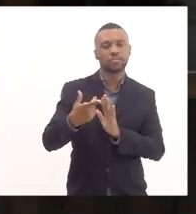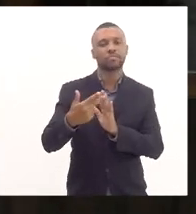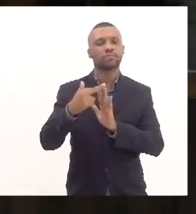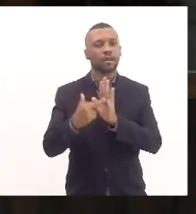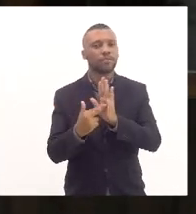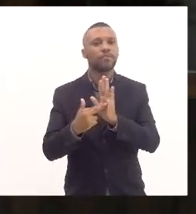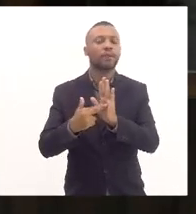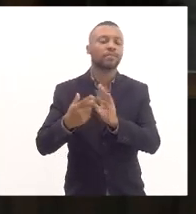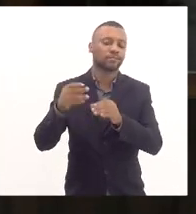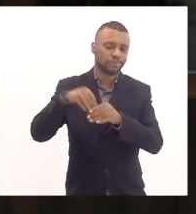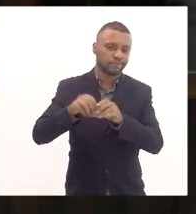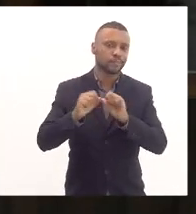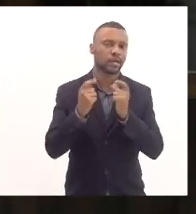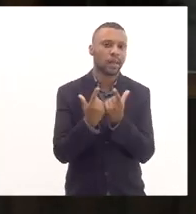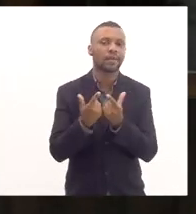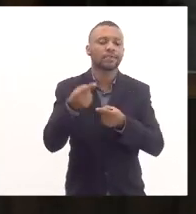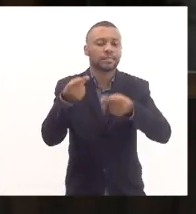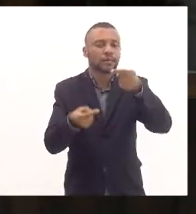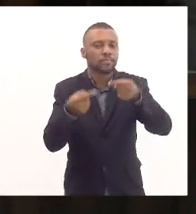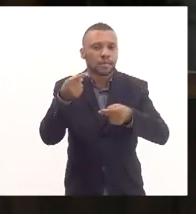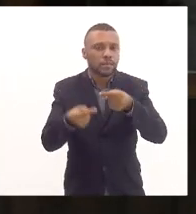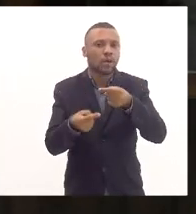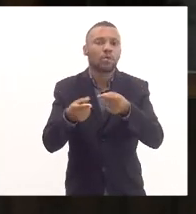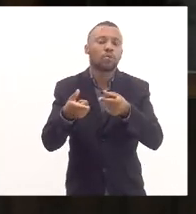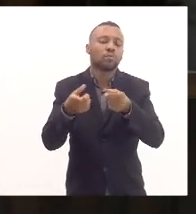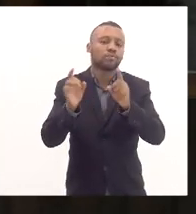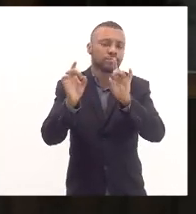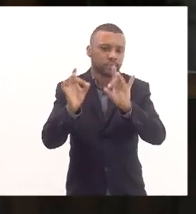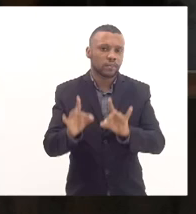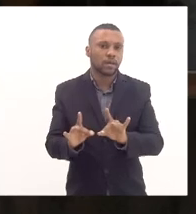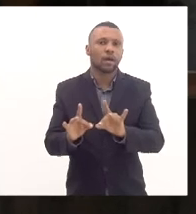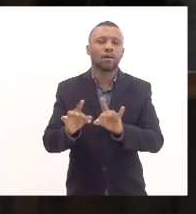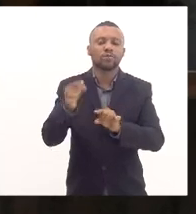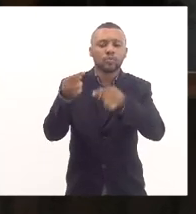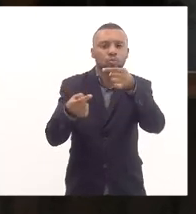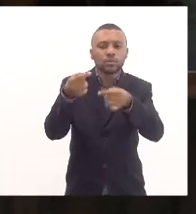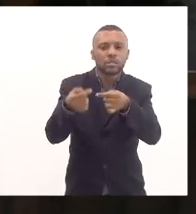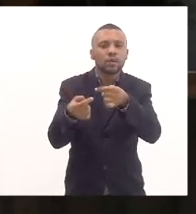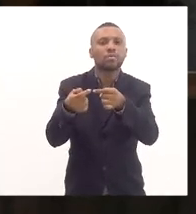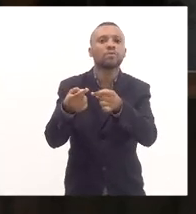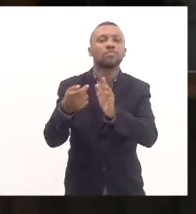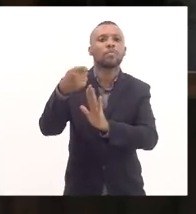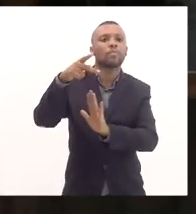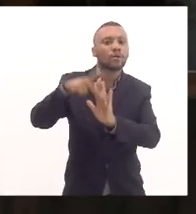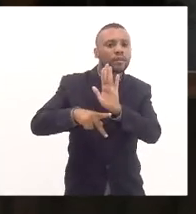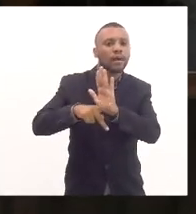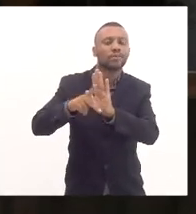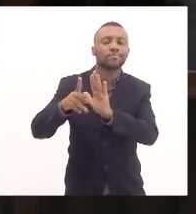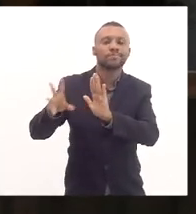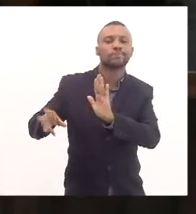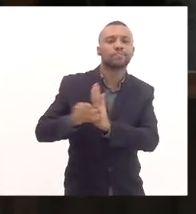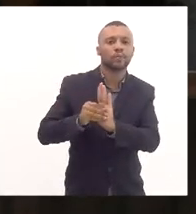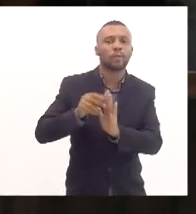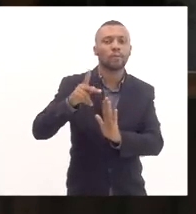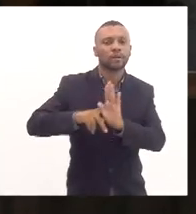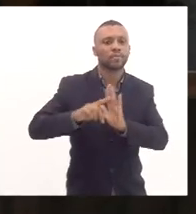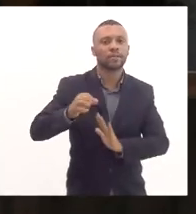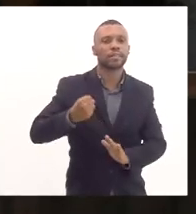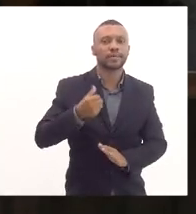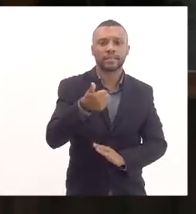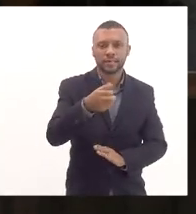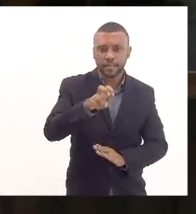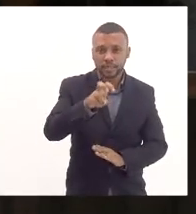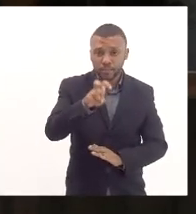Interno em tramitação ordinária em votação em segunda discussão redação do vencido assim emendava projeto de lei 1555 a